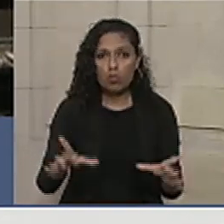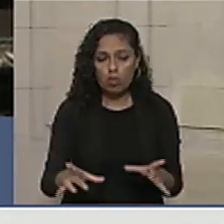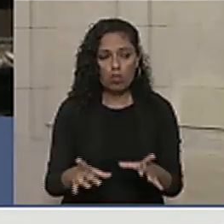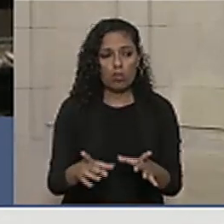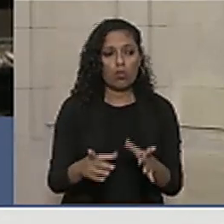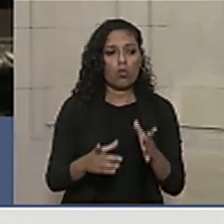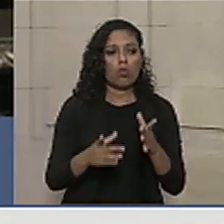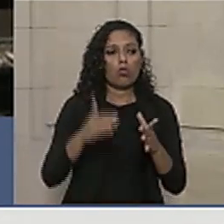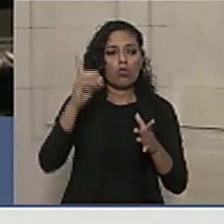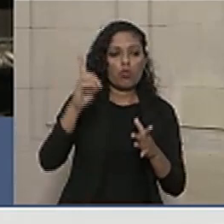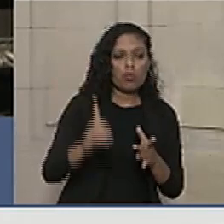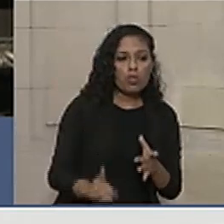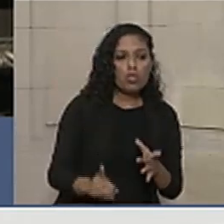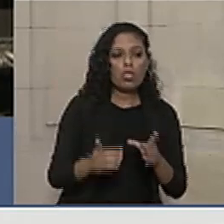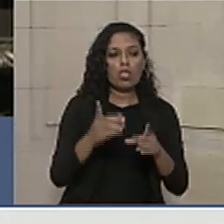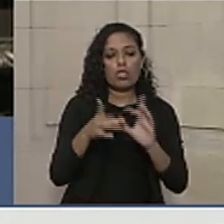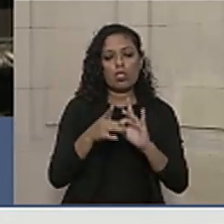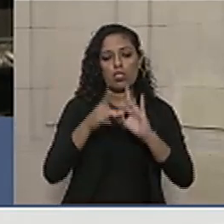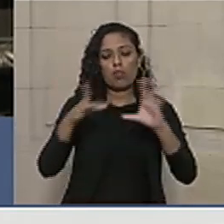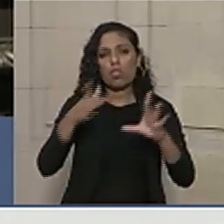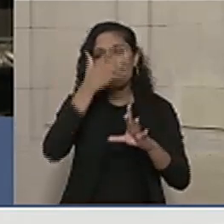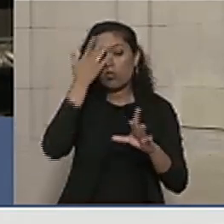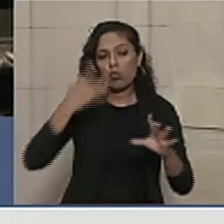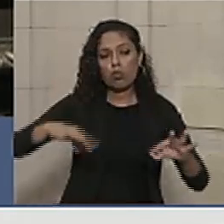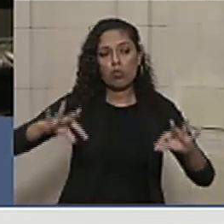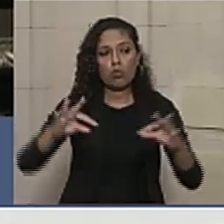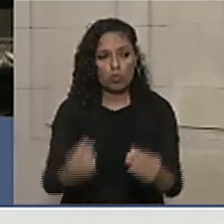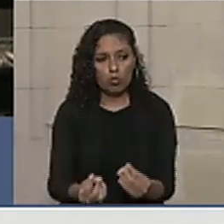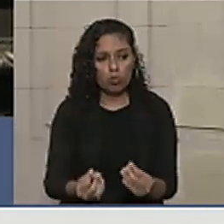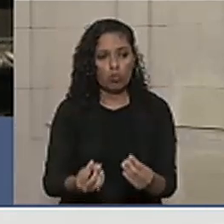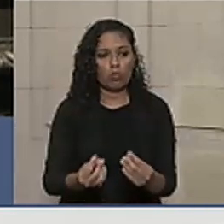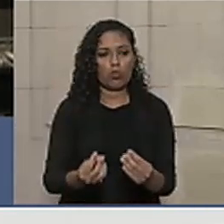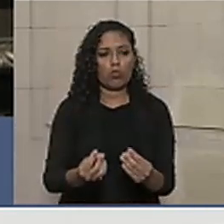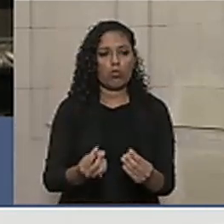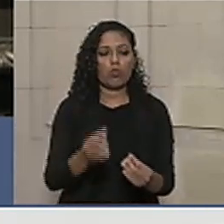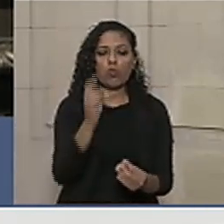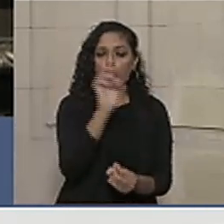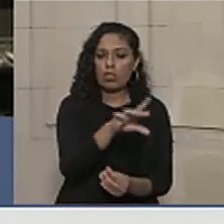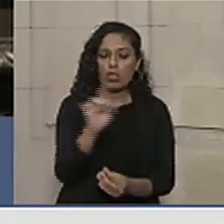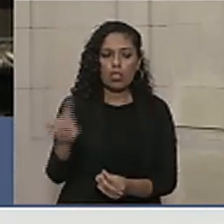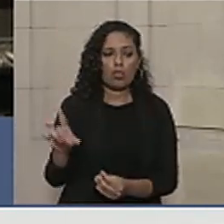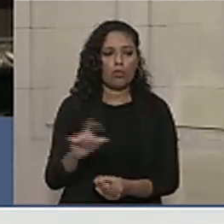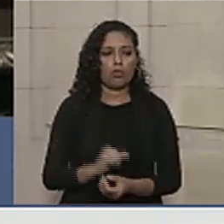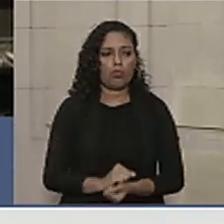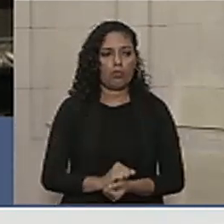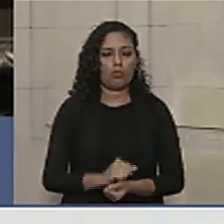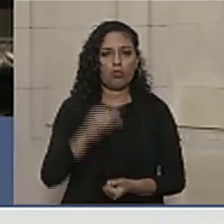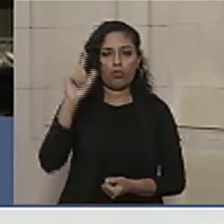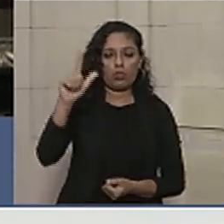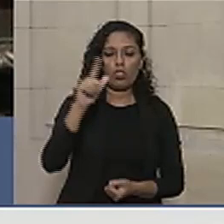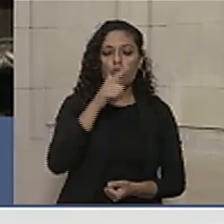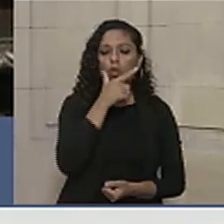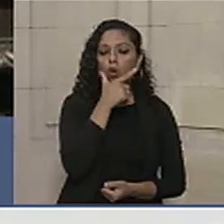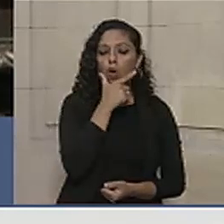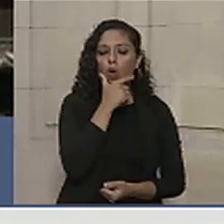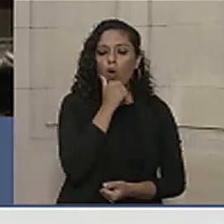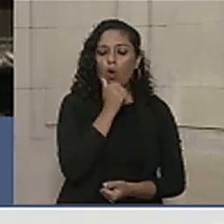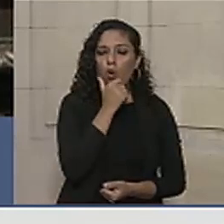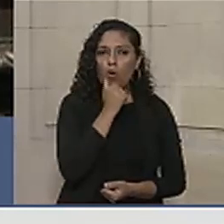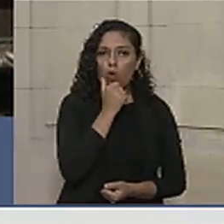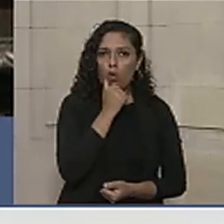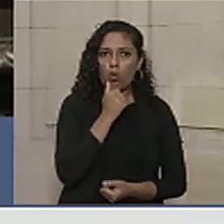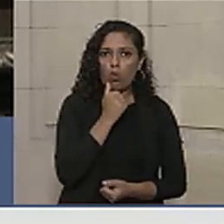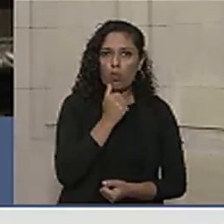incondicional aos direitos e às liberdades civis e individuais. Ele recebeu o Prêmio Nobel da Paz